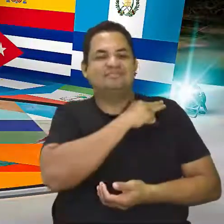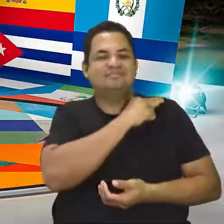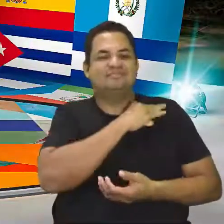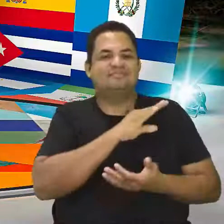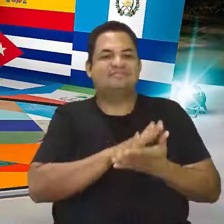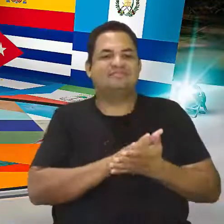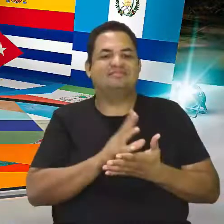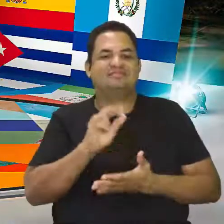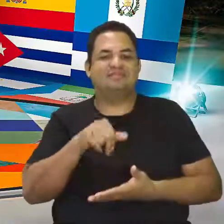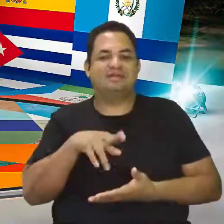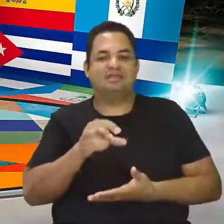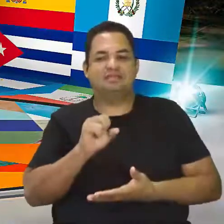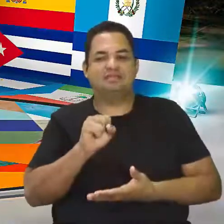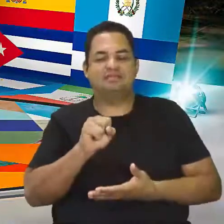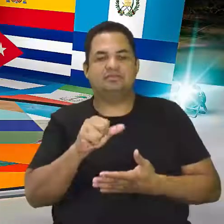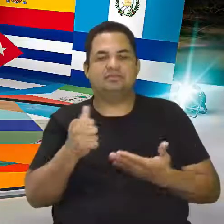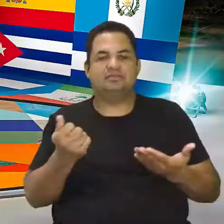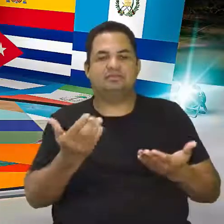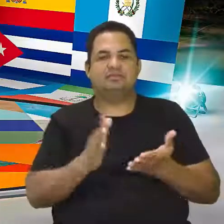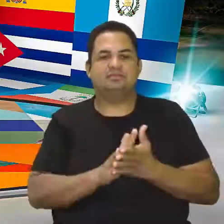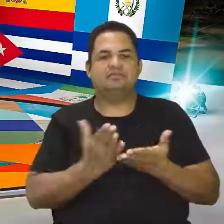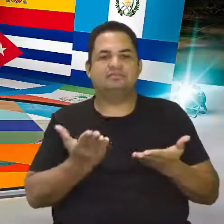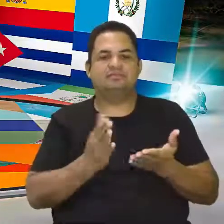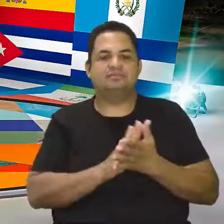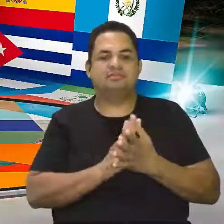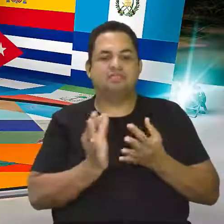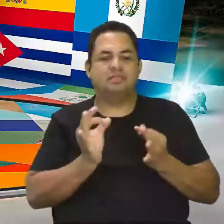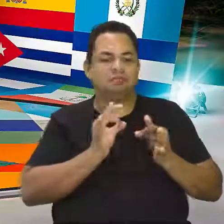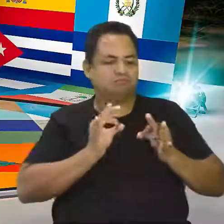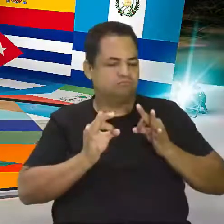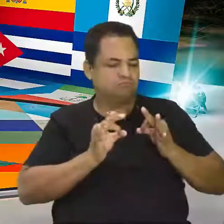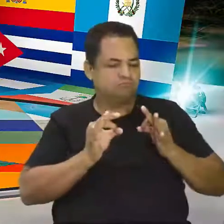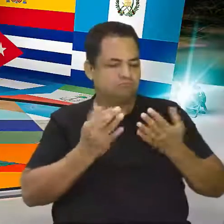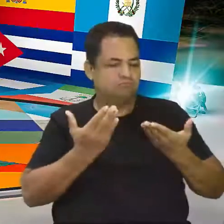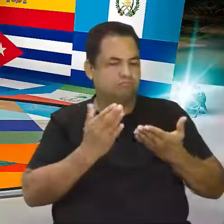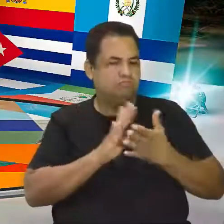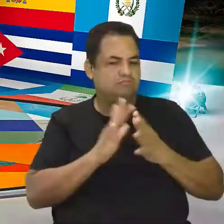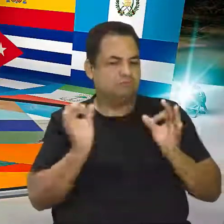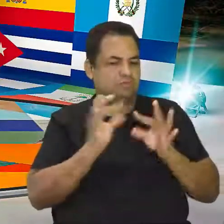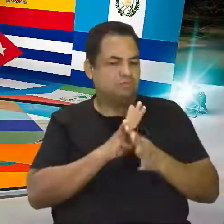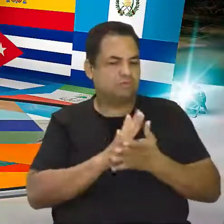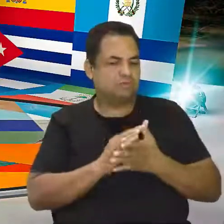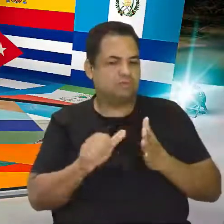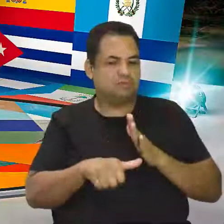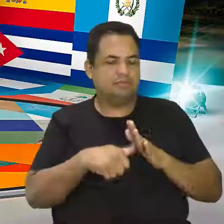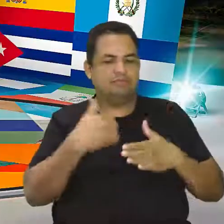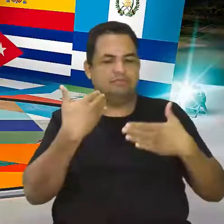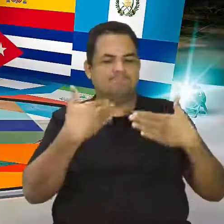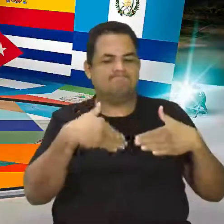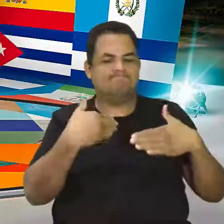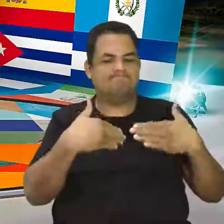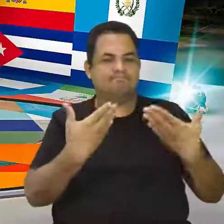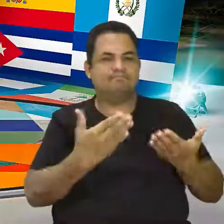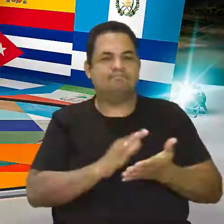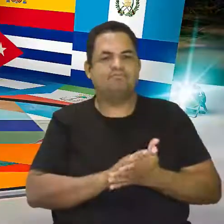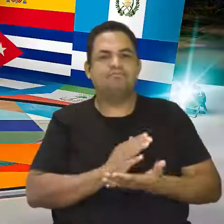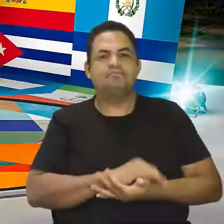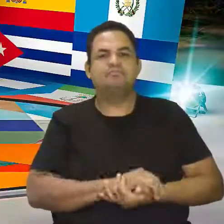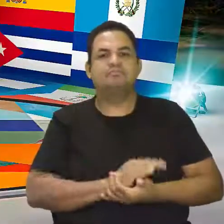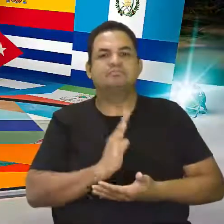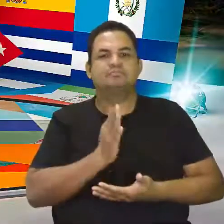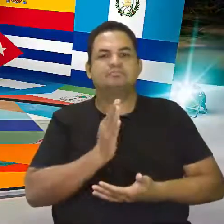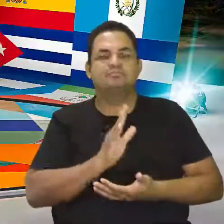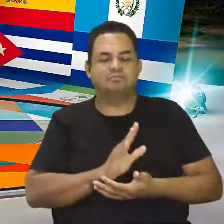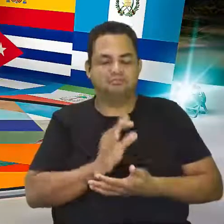ano da NASA? Vocês estão preparadíssimos para a nossa primeira avaliação? Tenho certeza, Tainá. Eles